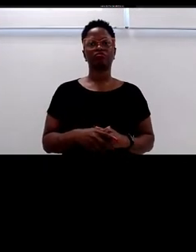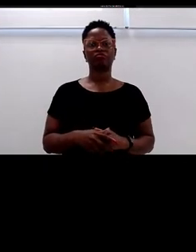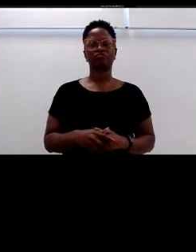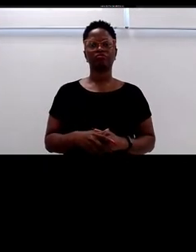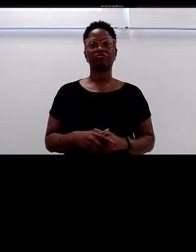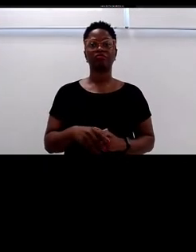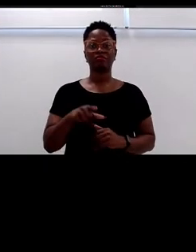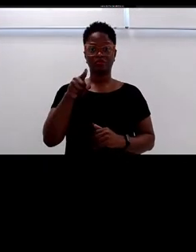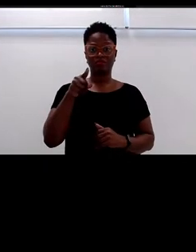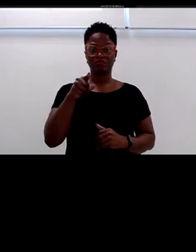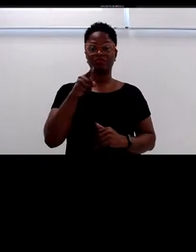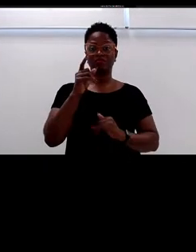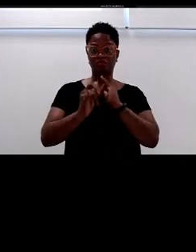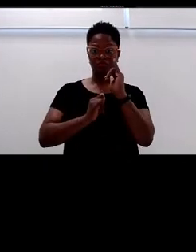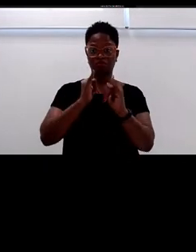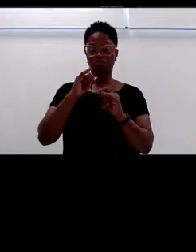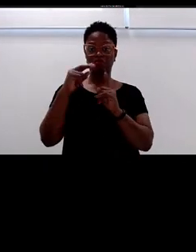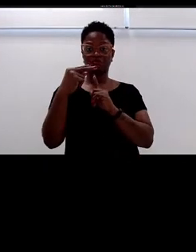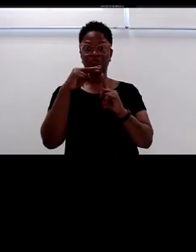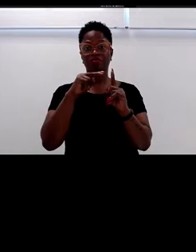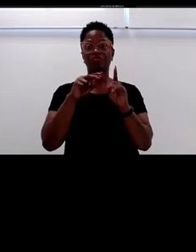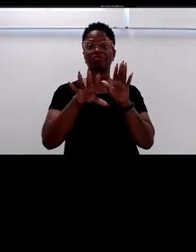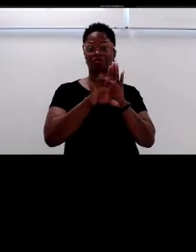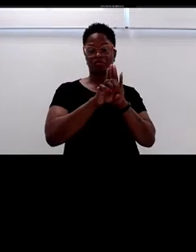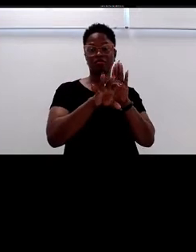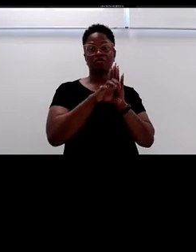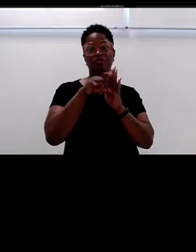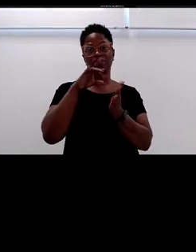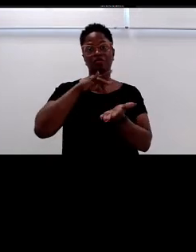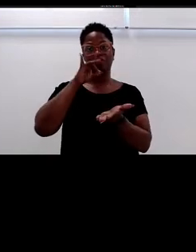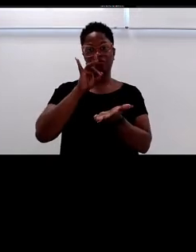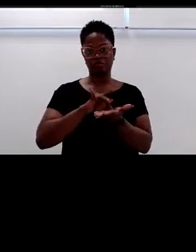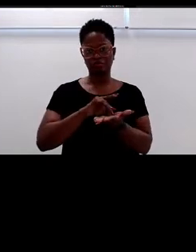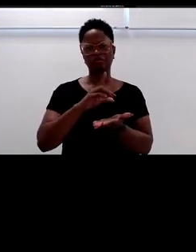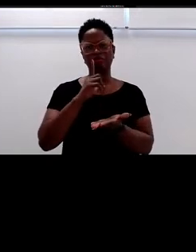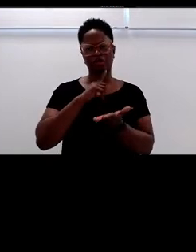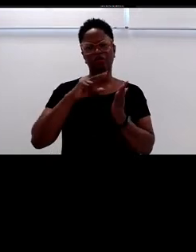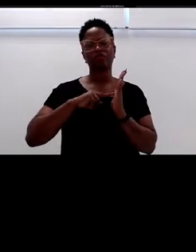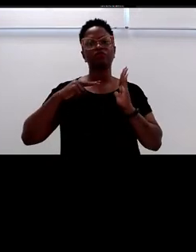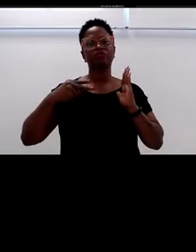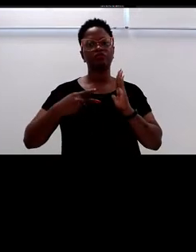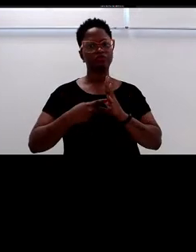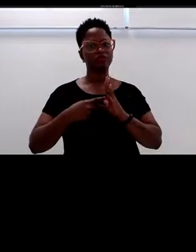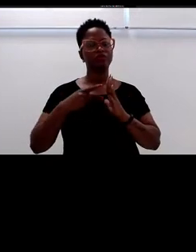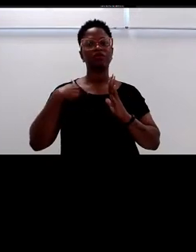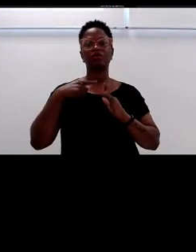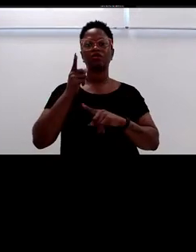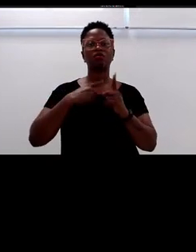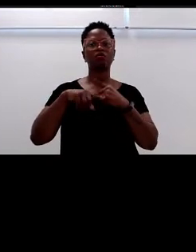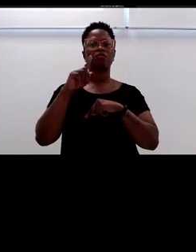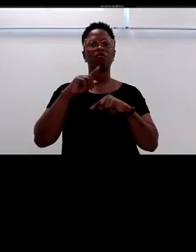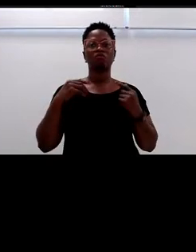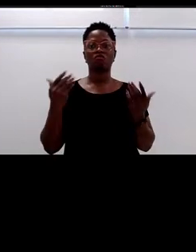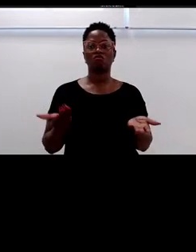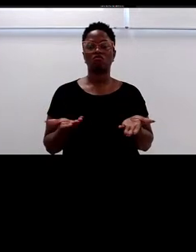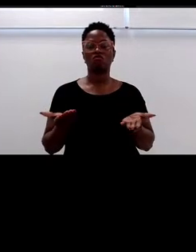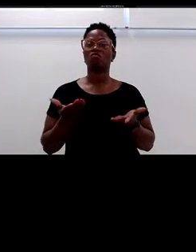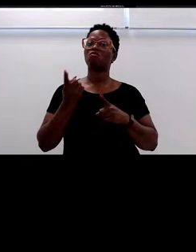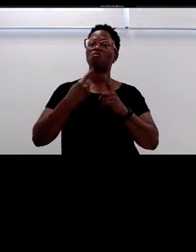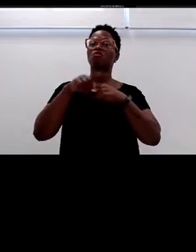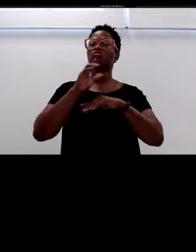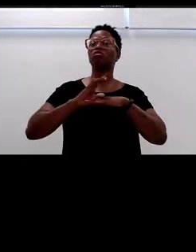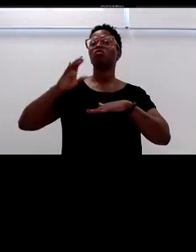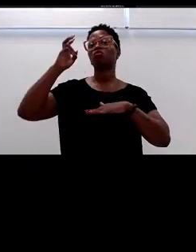Essas histórias, do ponto de vista simbólico, elas realmente têm um significado que transcende a época, transcende a cultura,